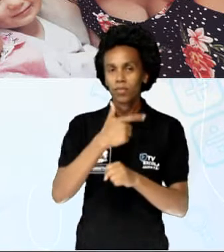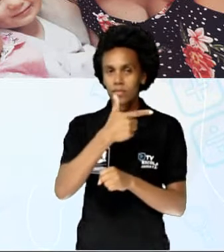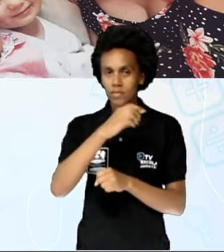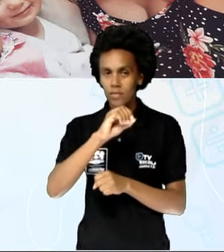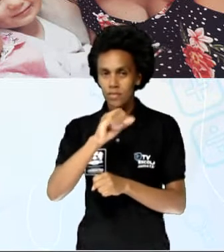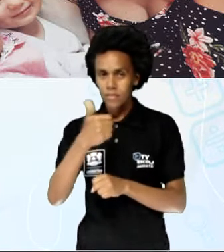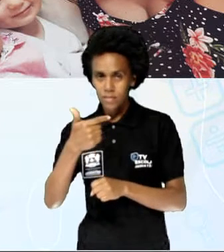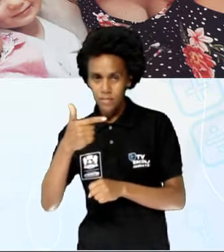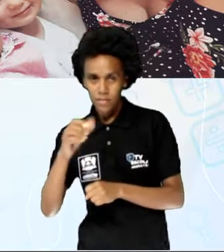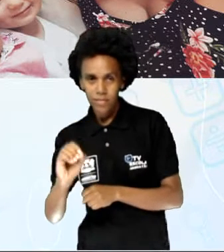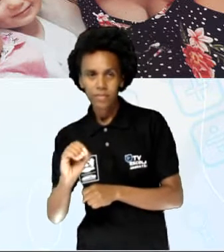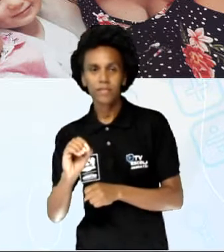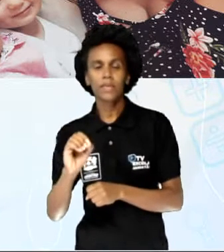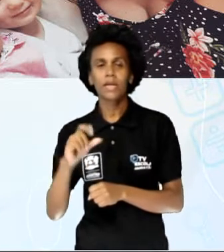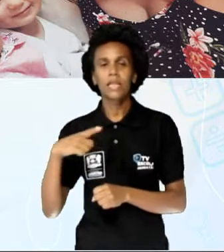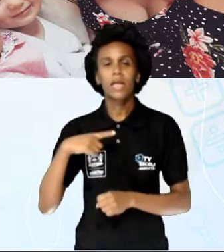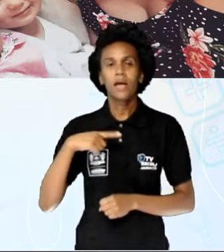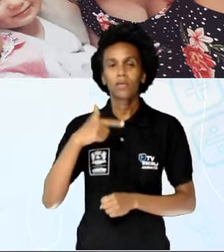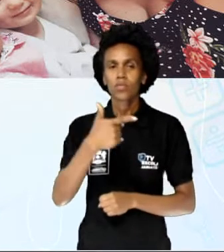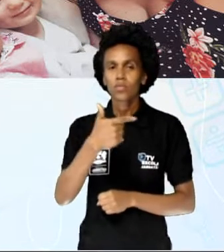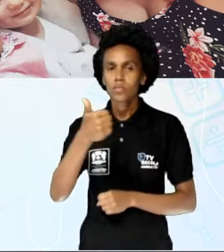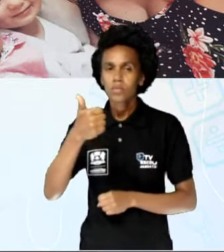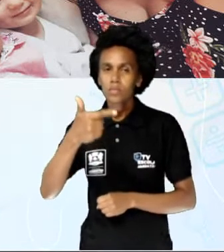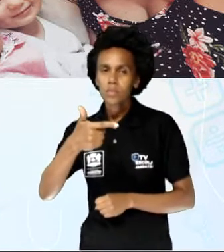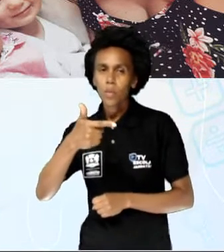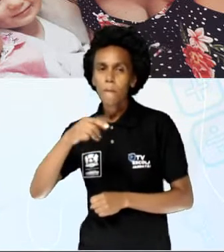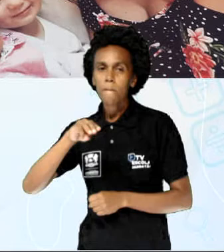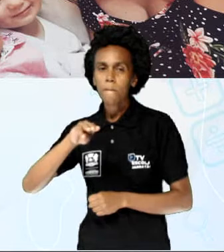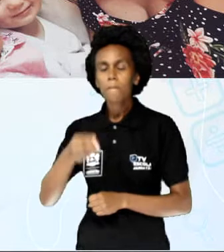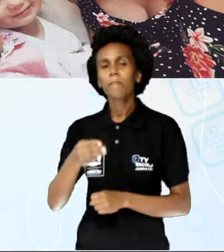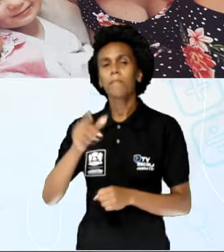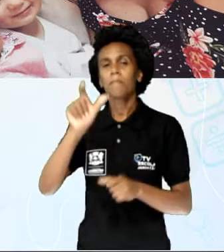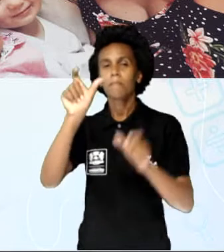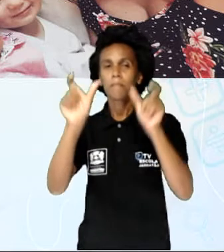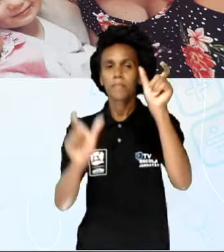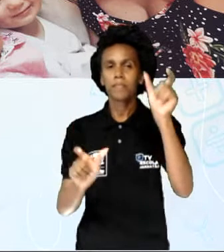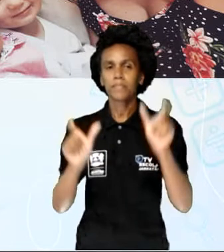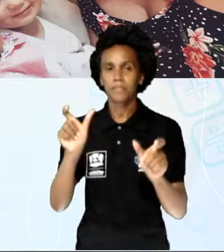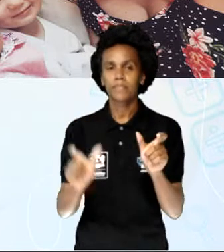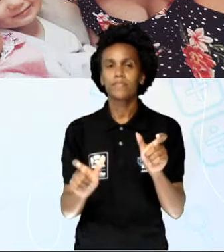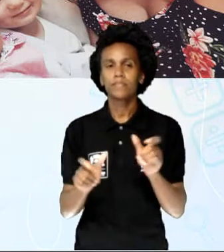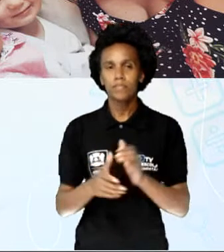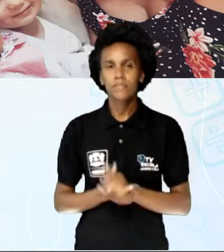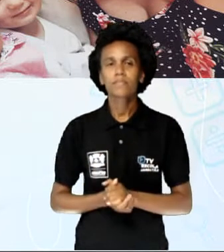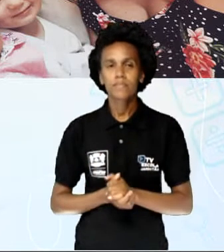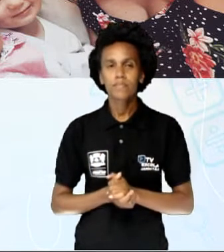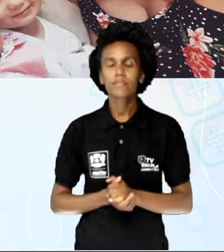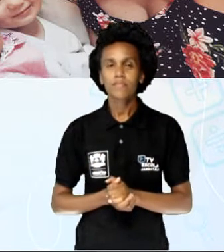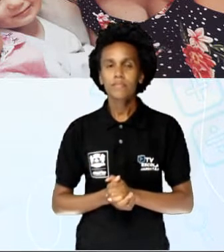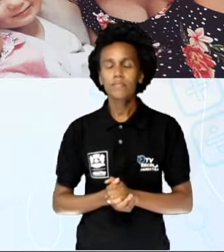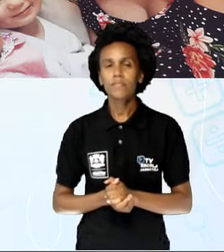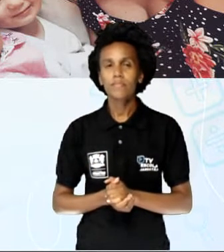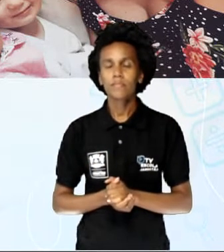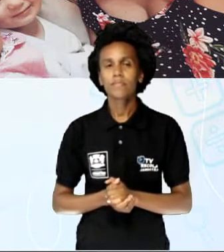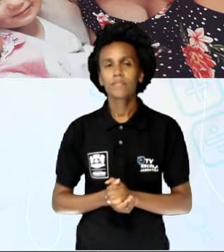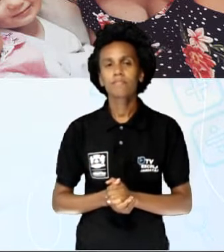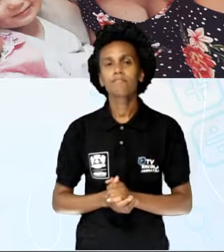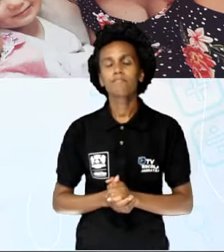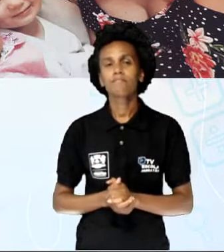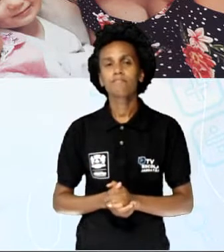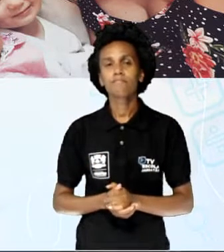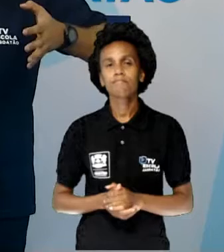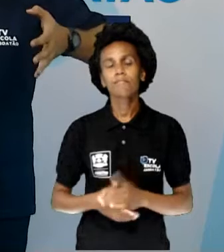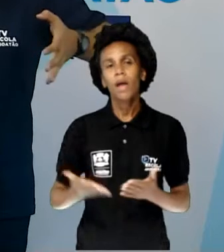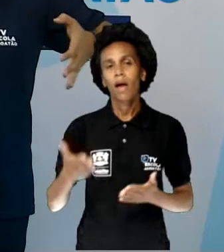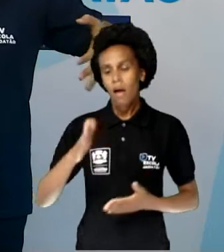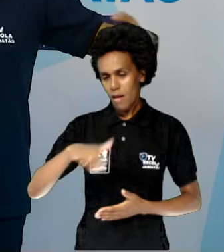nossa pirâmide já é bem mais estreita. O corpo está mais largo. O corpo mais largo, vem aqui na